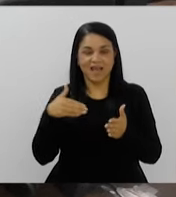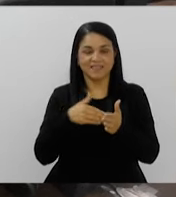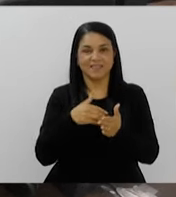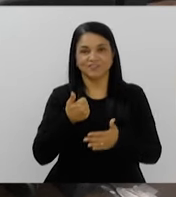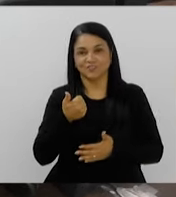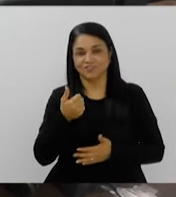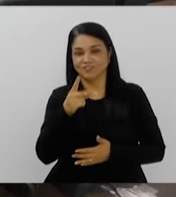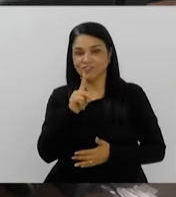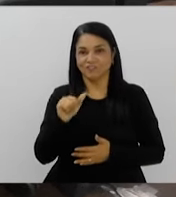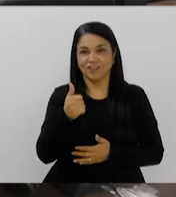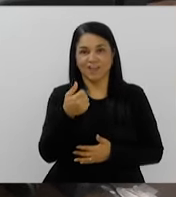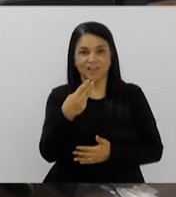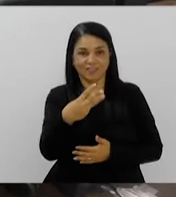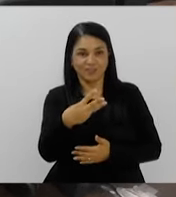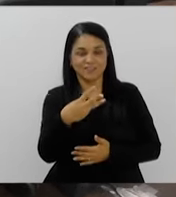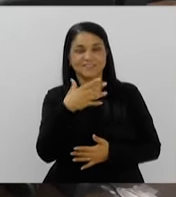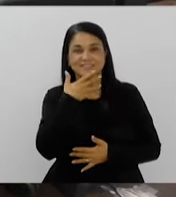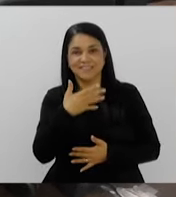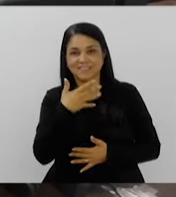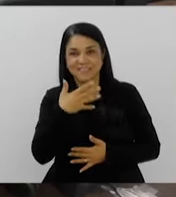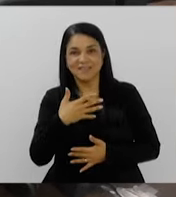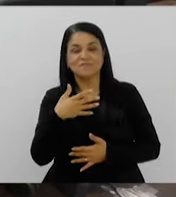jogo que será no Maracanã, né?